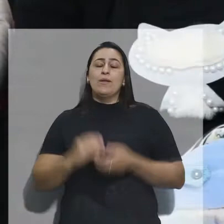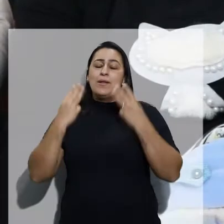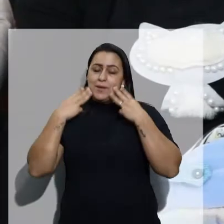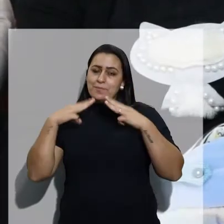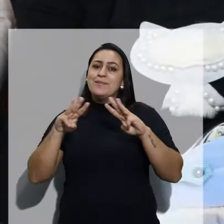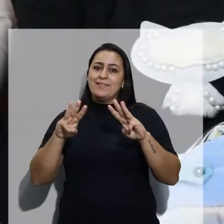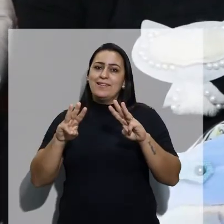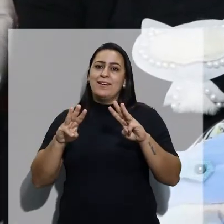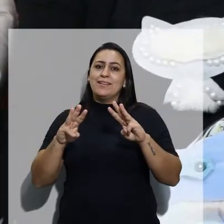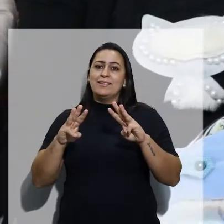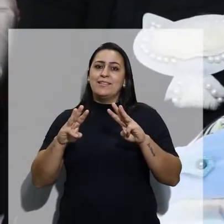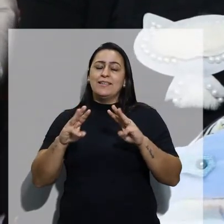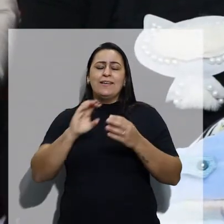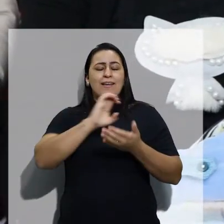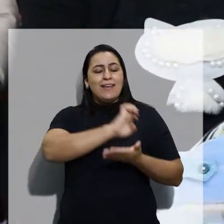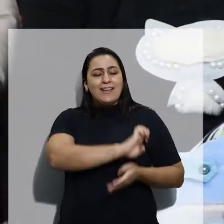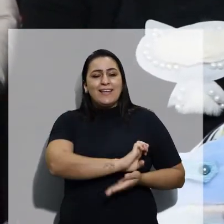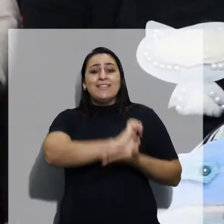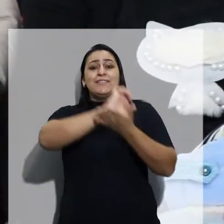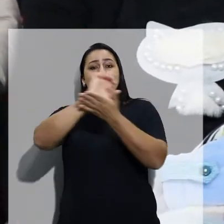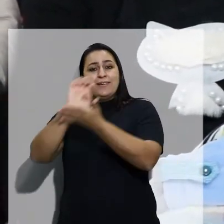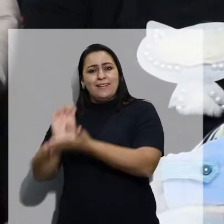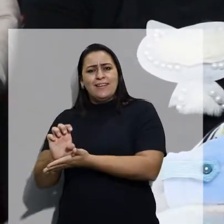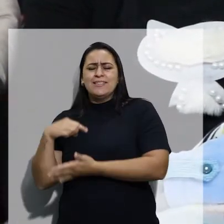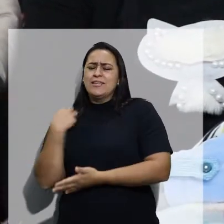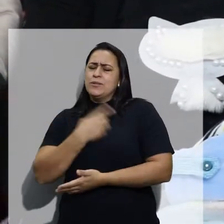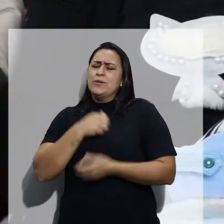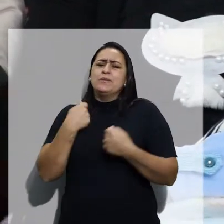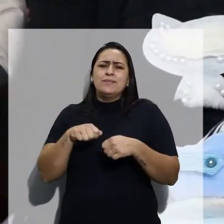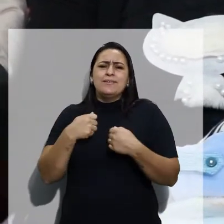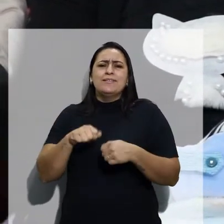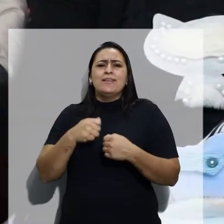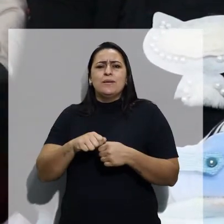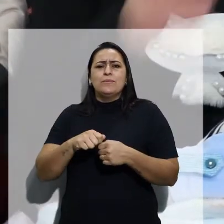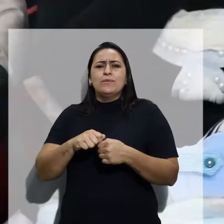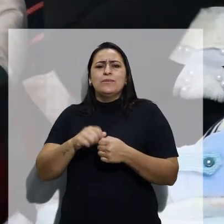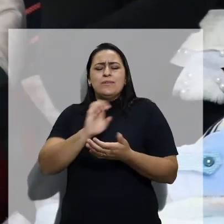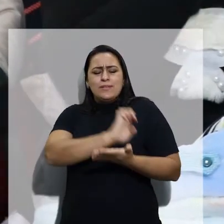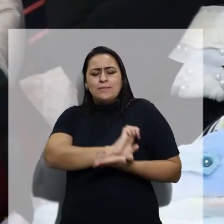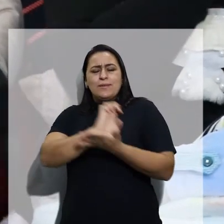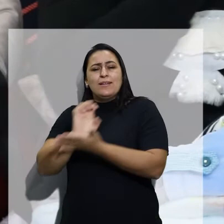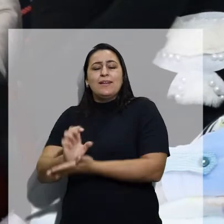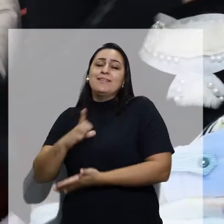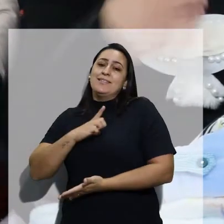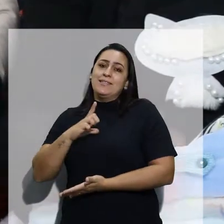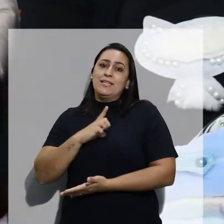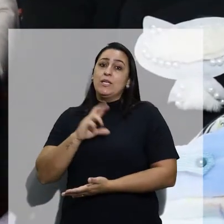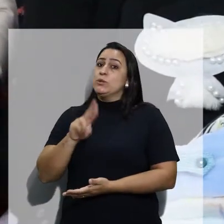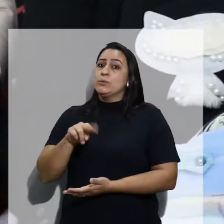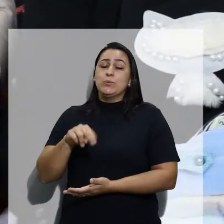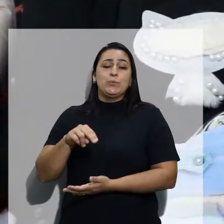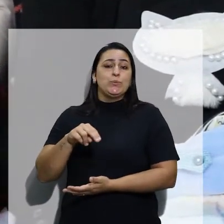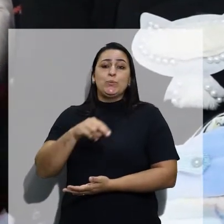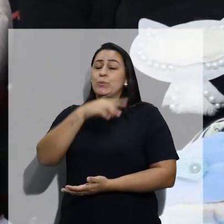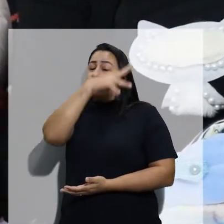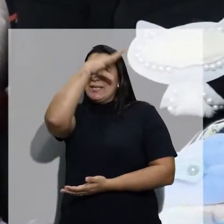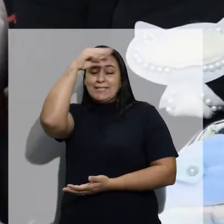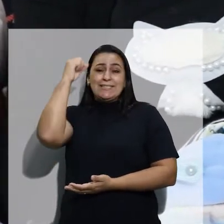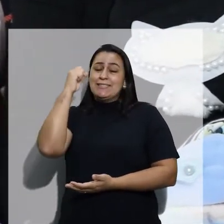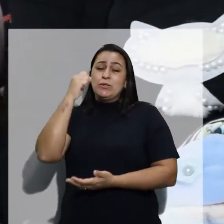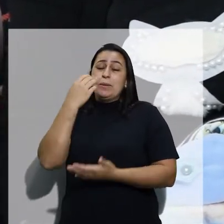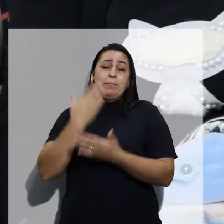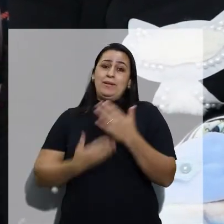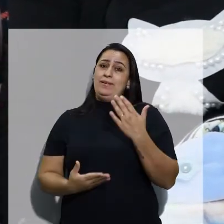Olha, a mensagem é a esperança. Eu acho que a gente tem que ter esperança. Nunca perder a esperança. Porque